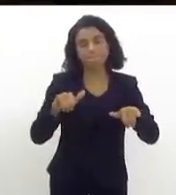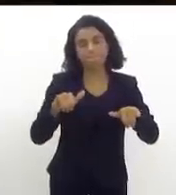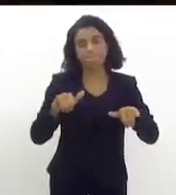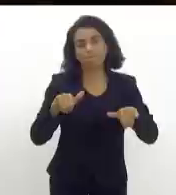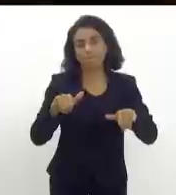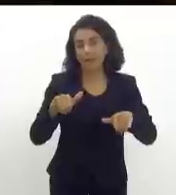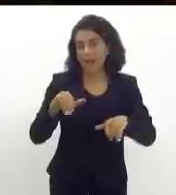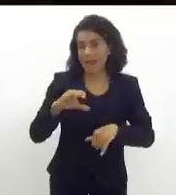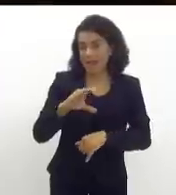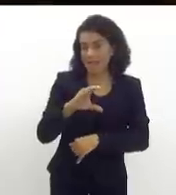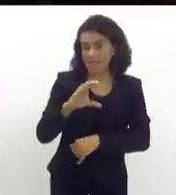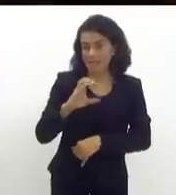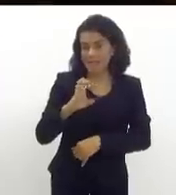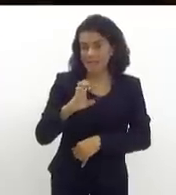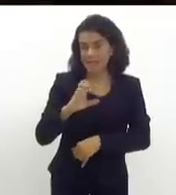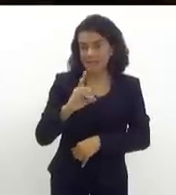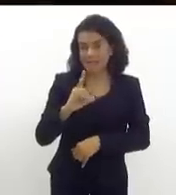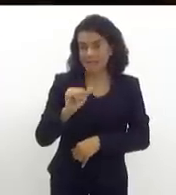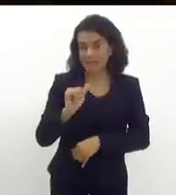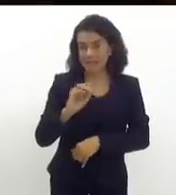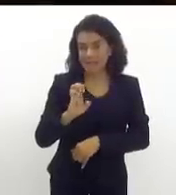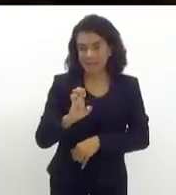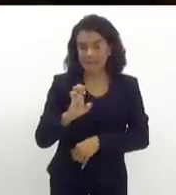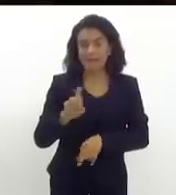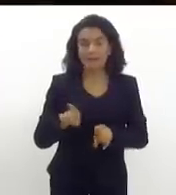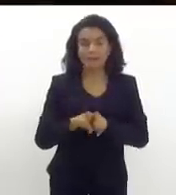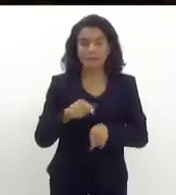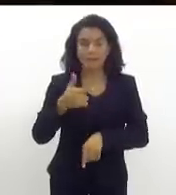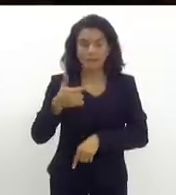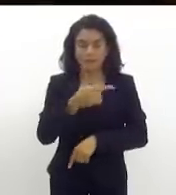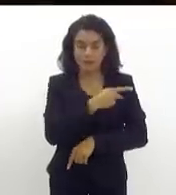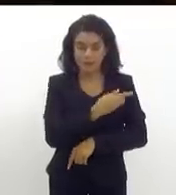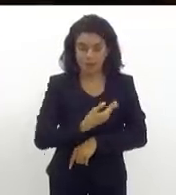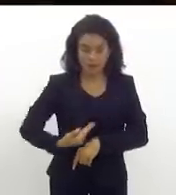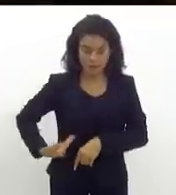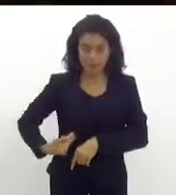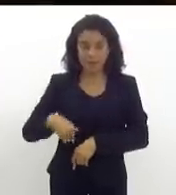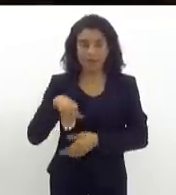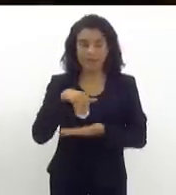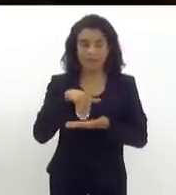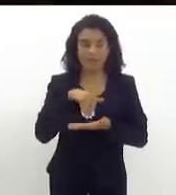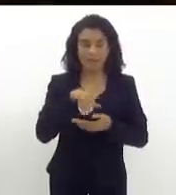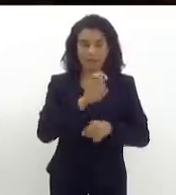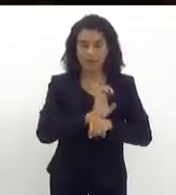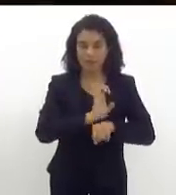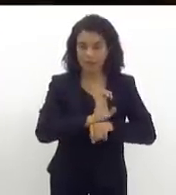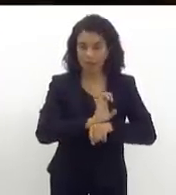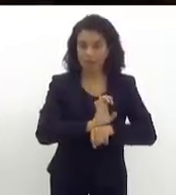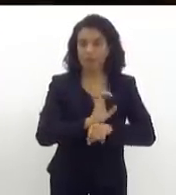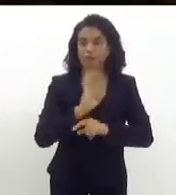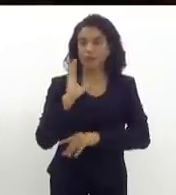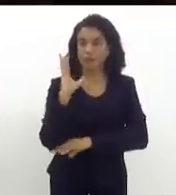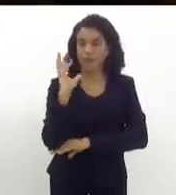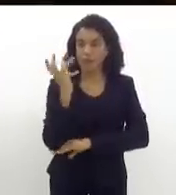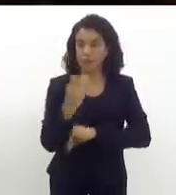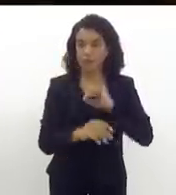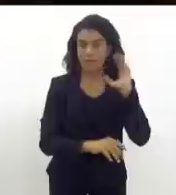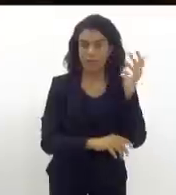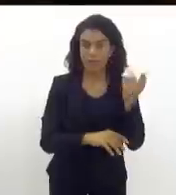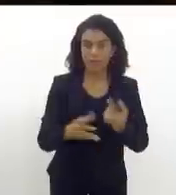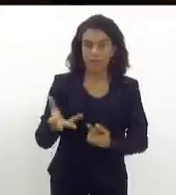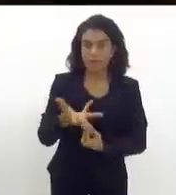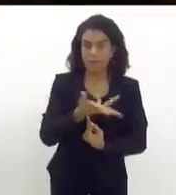a Cedae o nosso vice-governador que é secretário de estado do ambiente